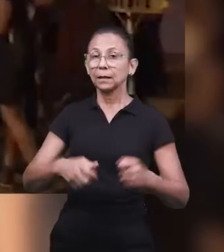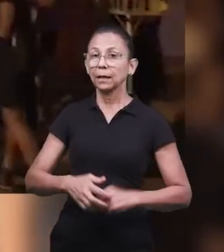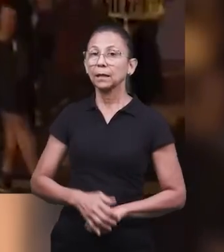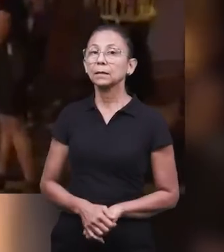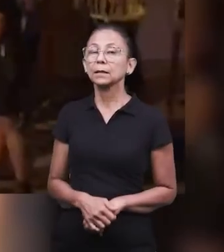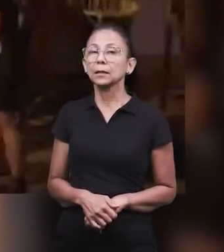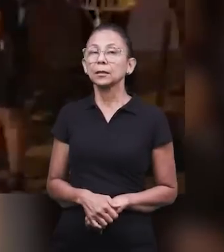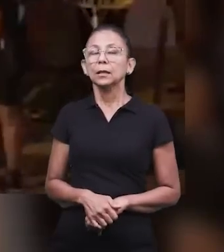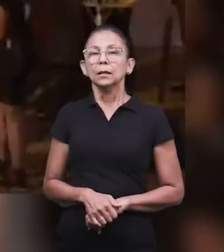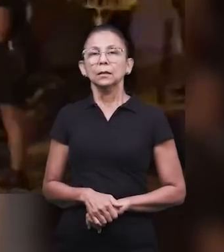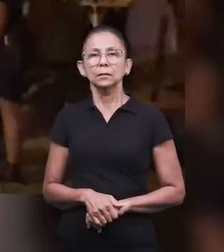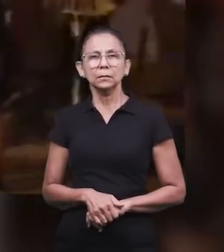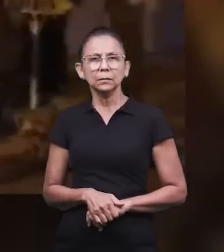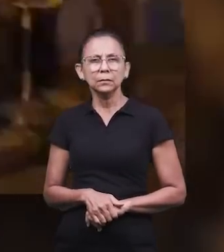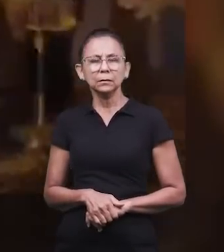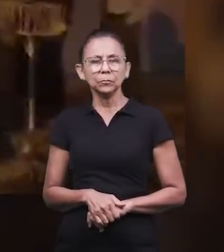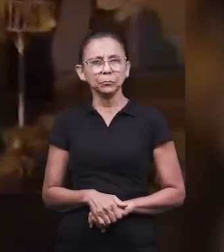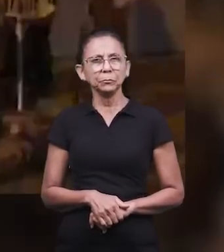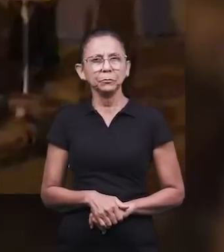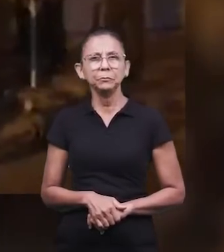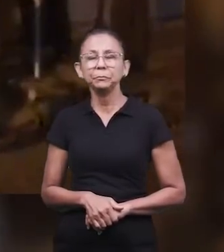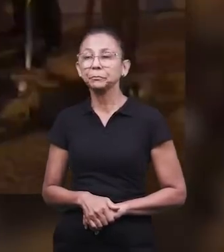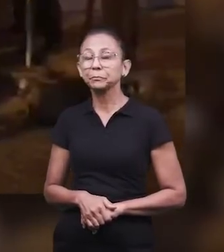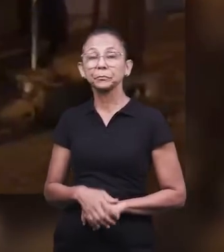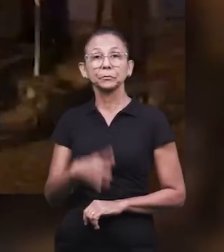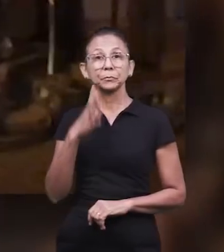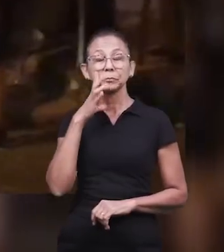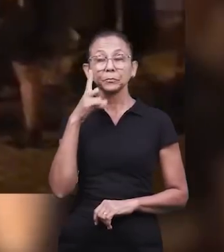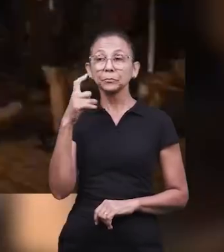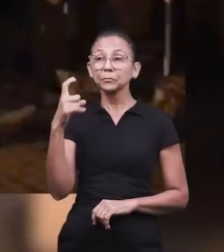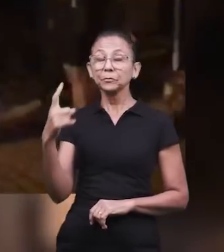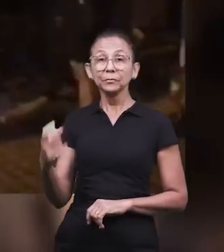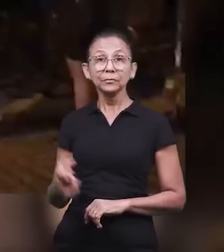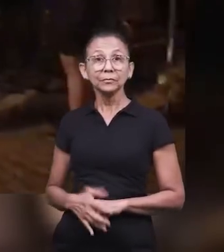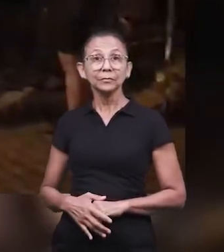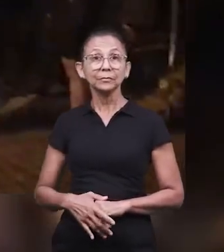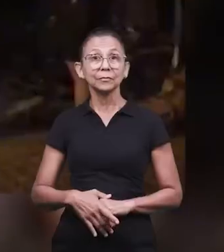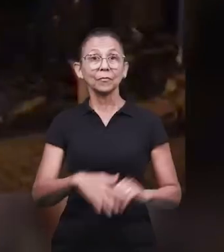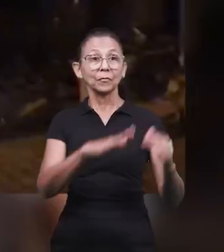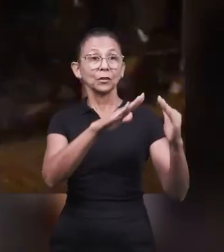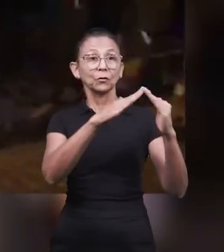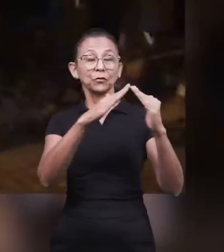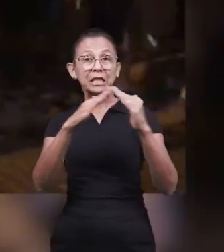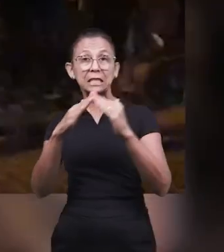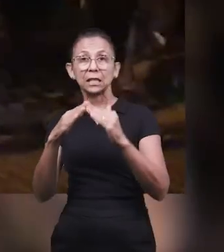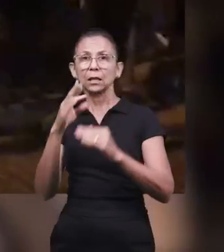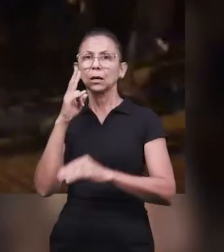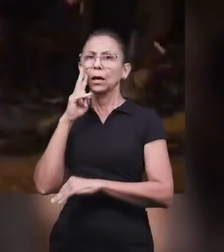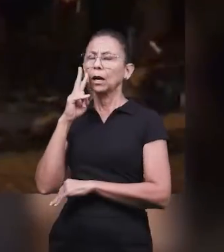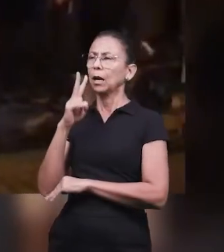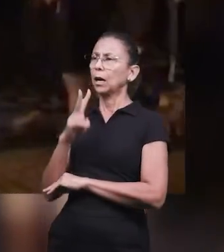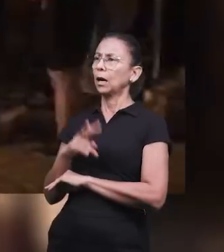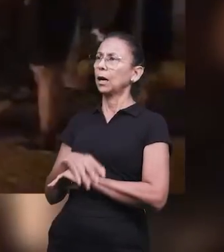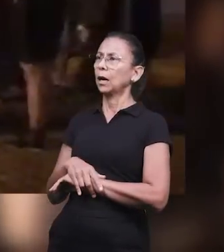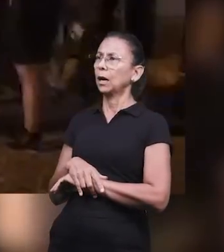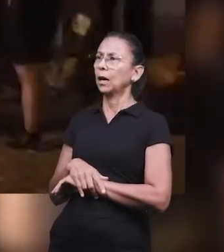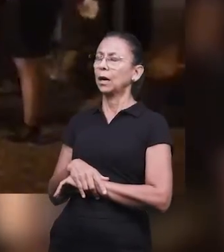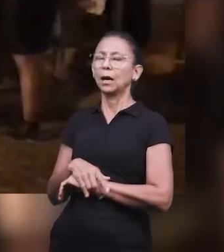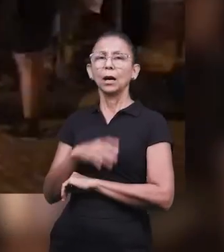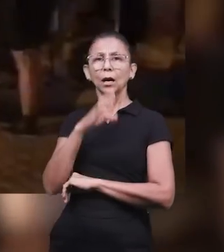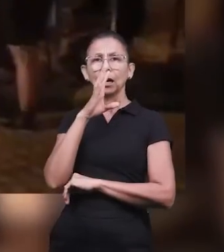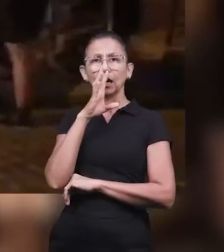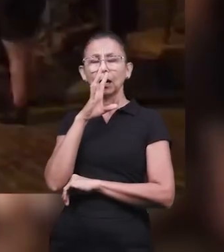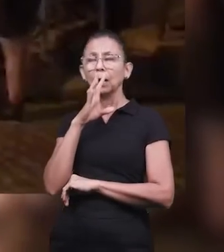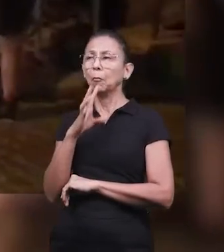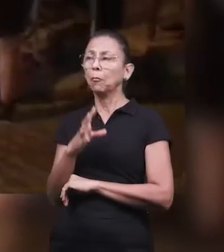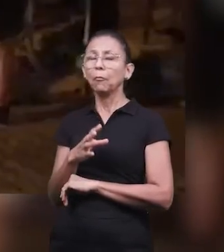5, no bairro Jacintinho, que despertou a atenção de toda a vizinhança. Eles puderam então ouvir a voz do Senhor